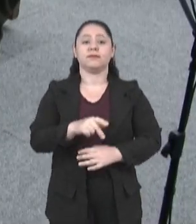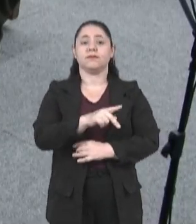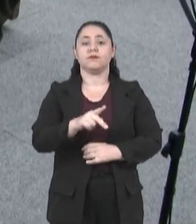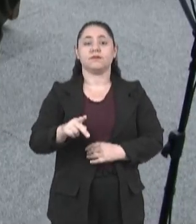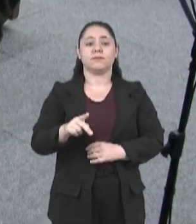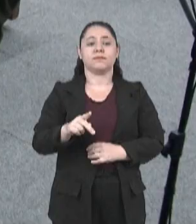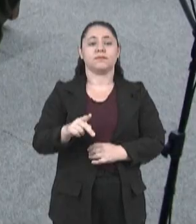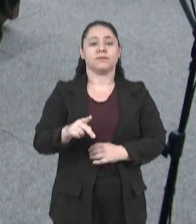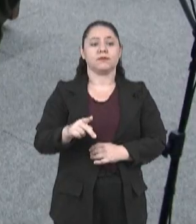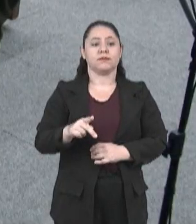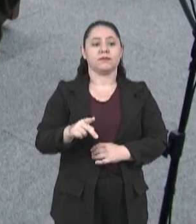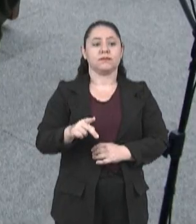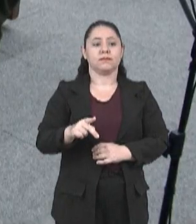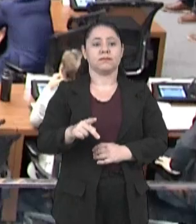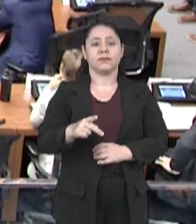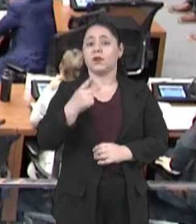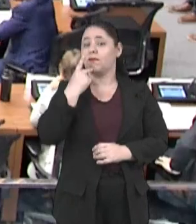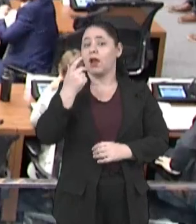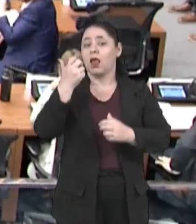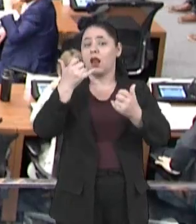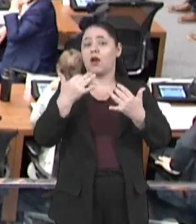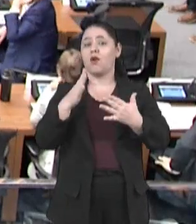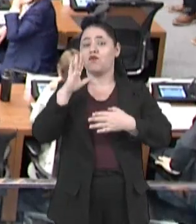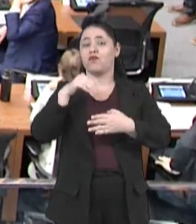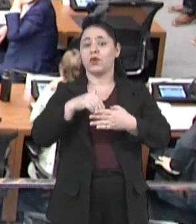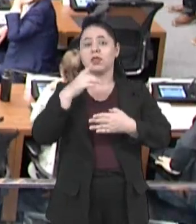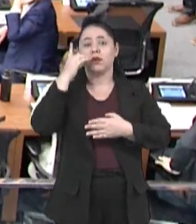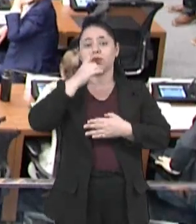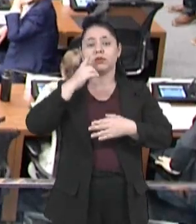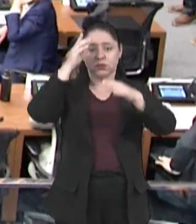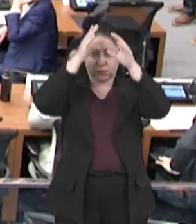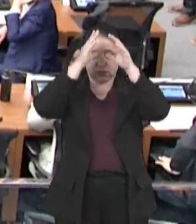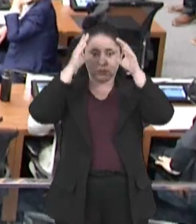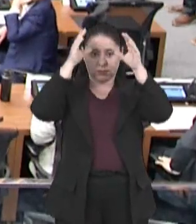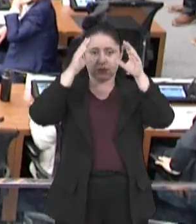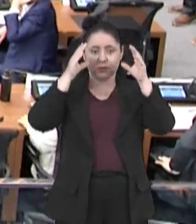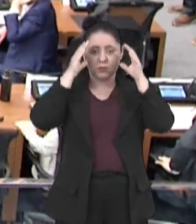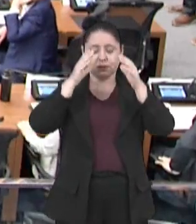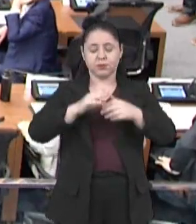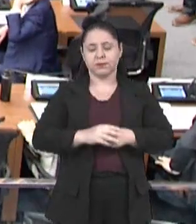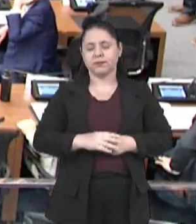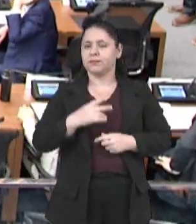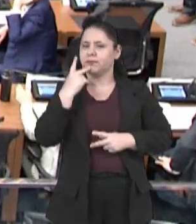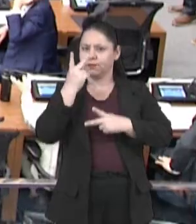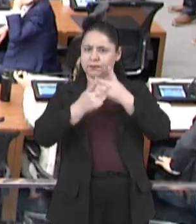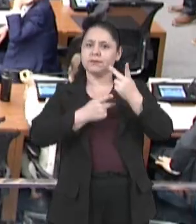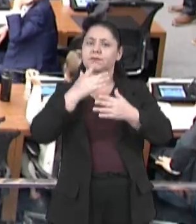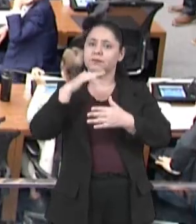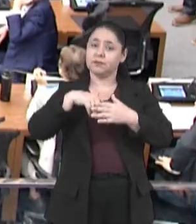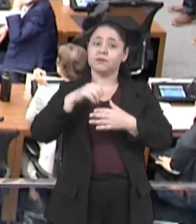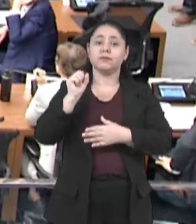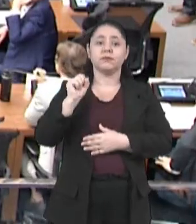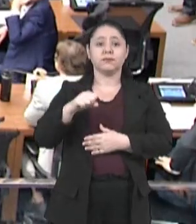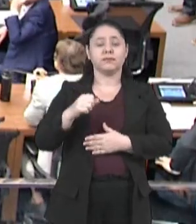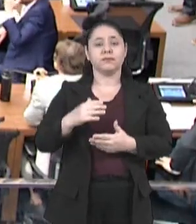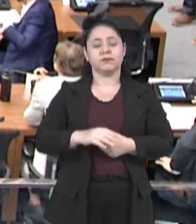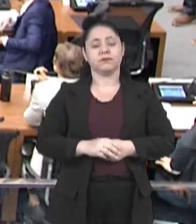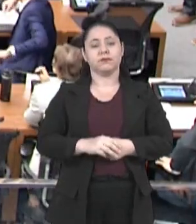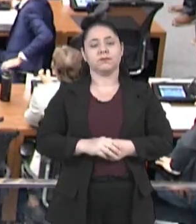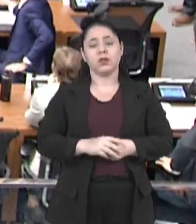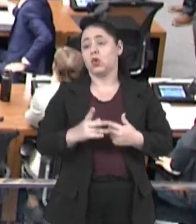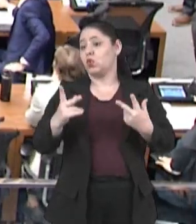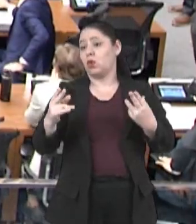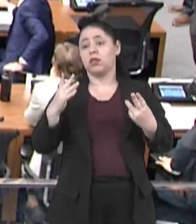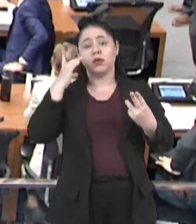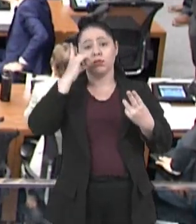Presidente, declaração de voto. Para declarar voto, deputado Caravina. Não, declarar o voto favorável, e na mesma linha que